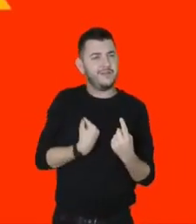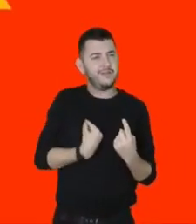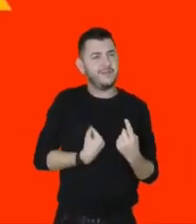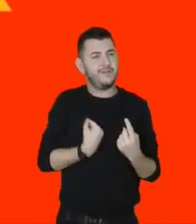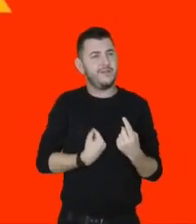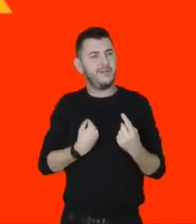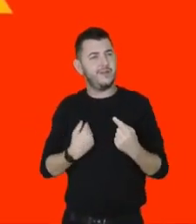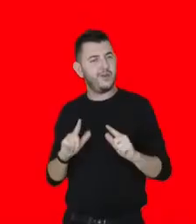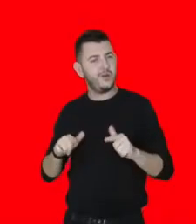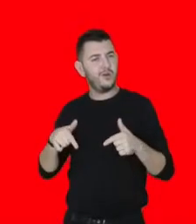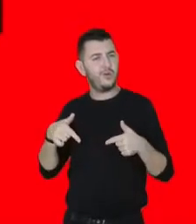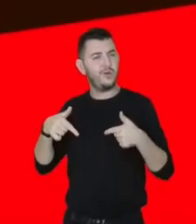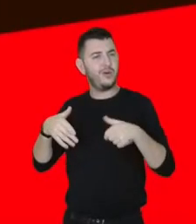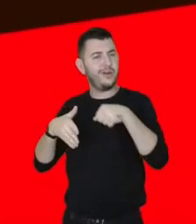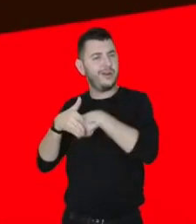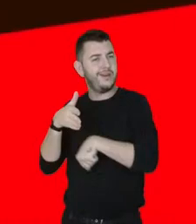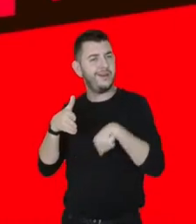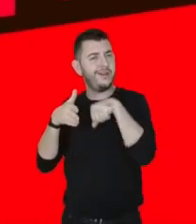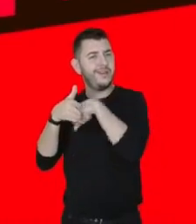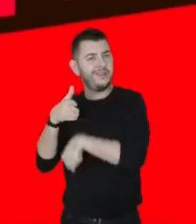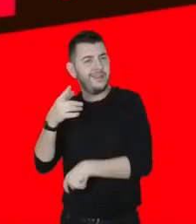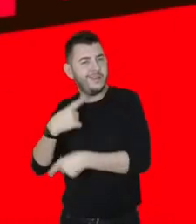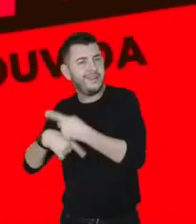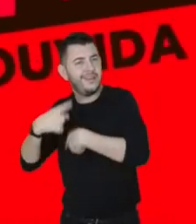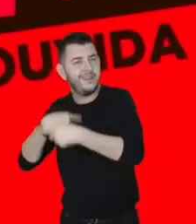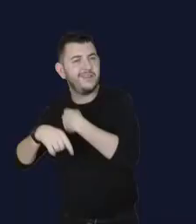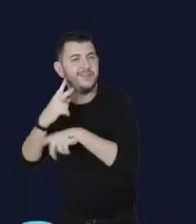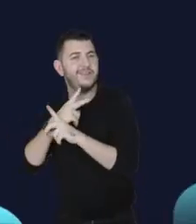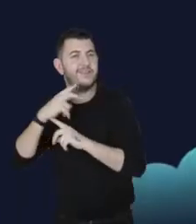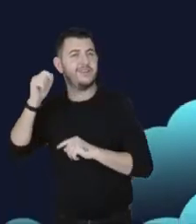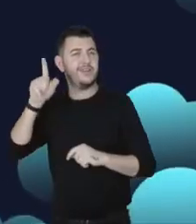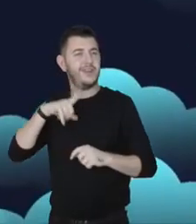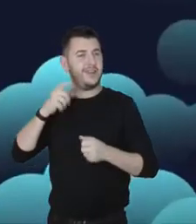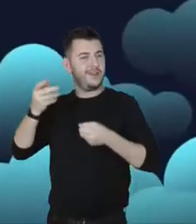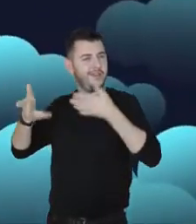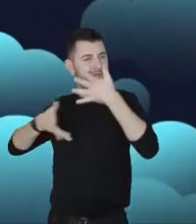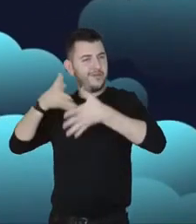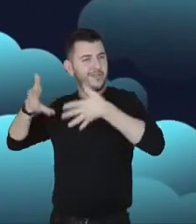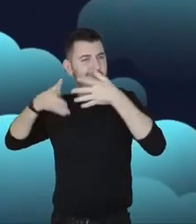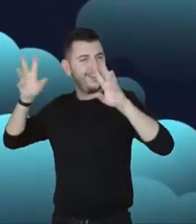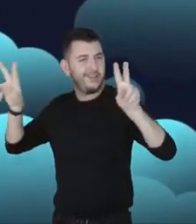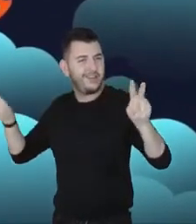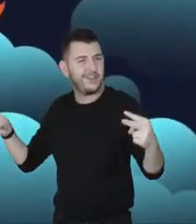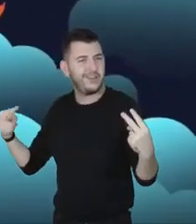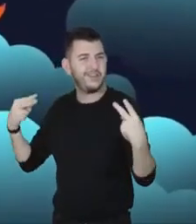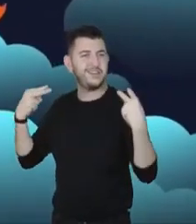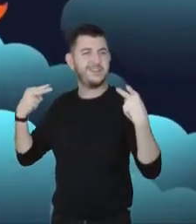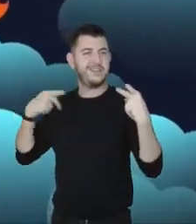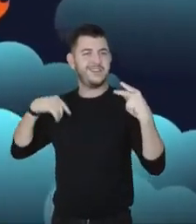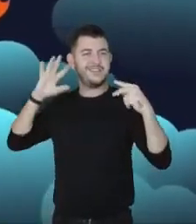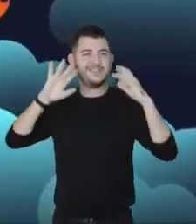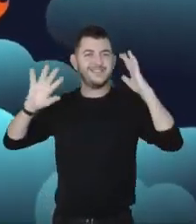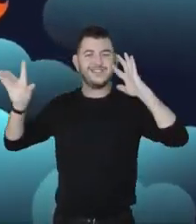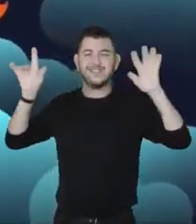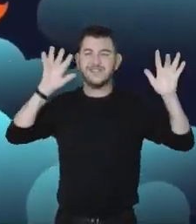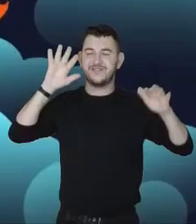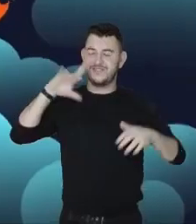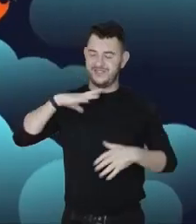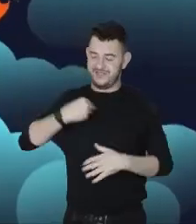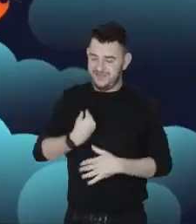batalhando pra vencer. Tenho voz pra ser ouvida, tenho sonhos pra